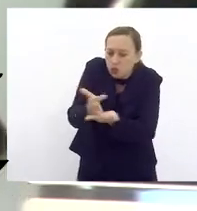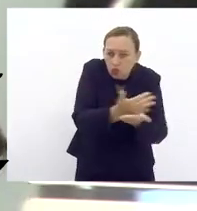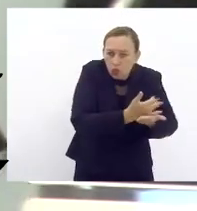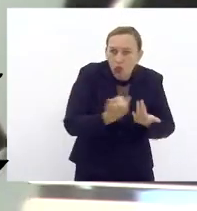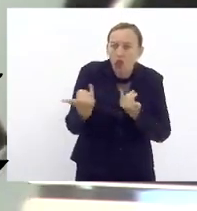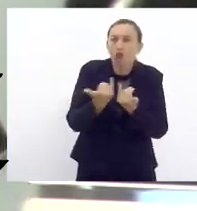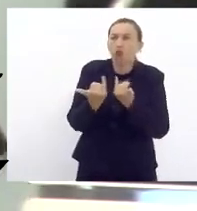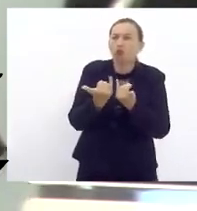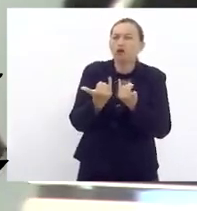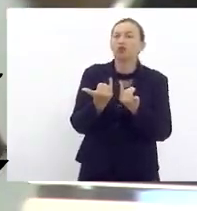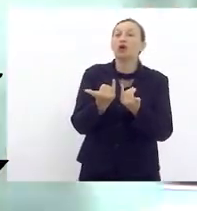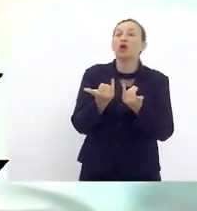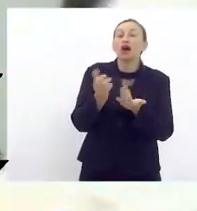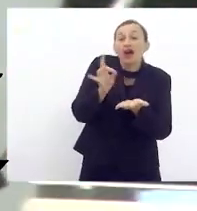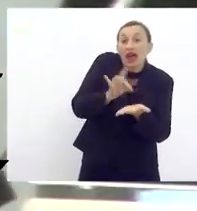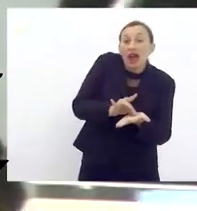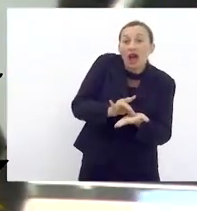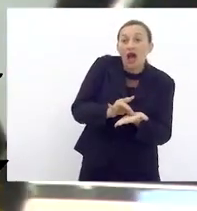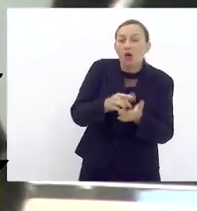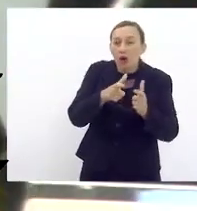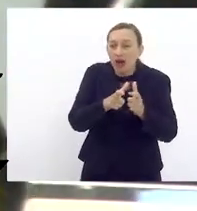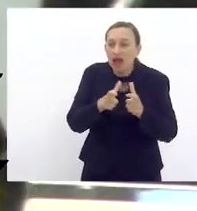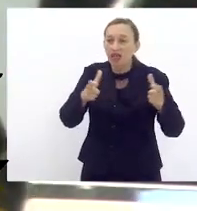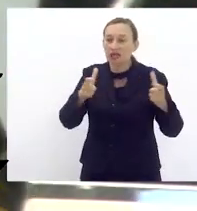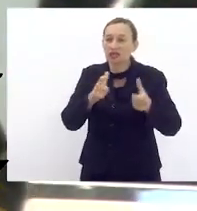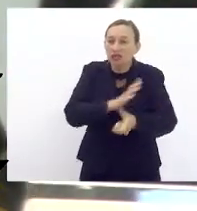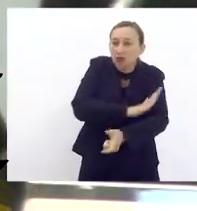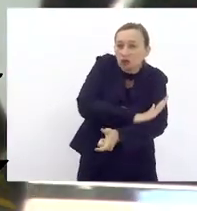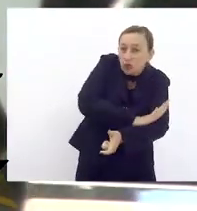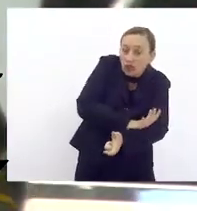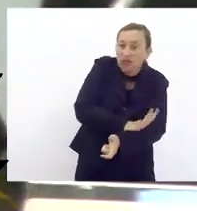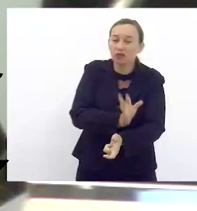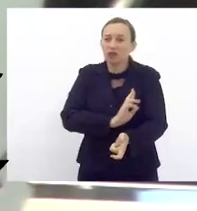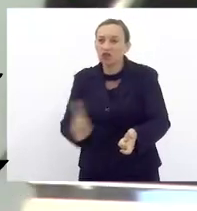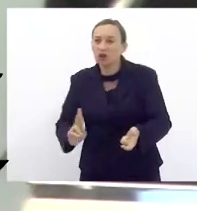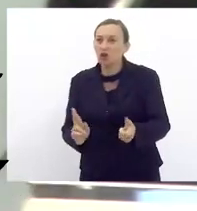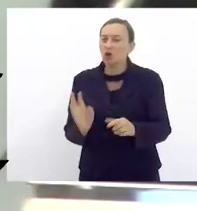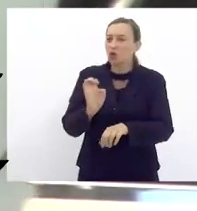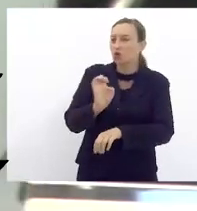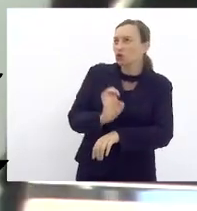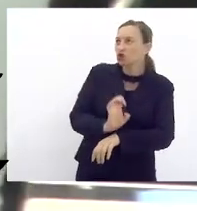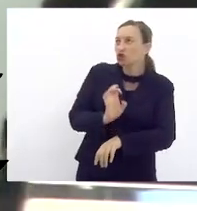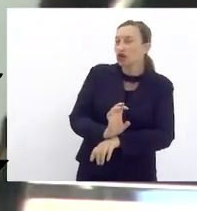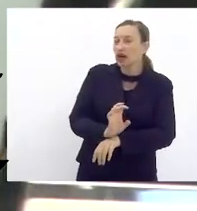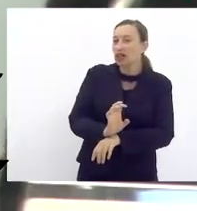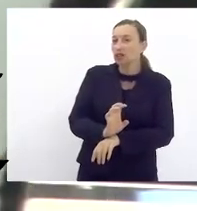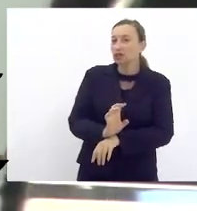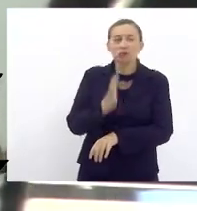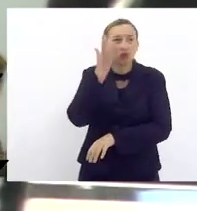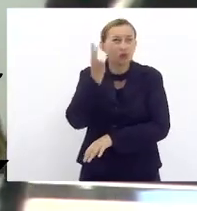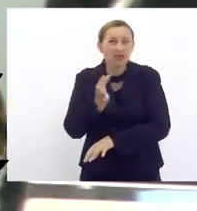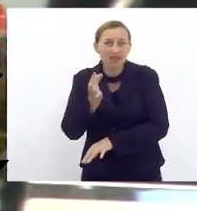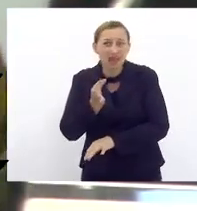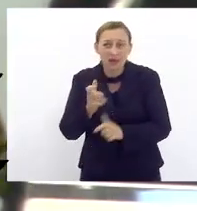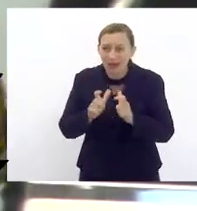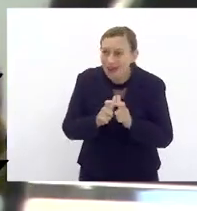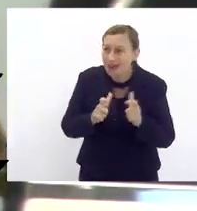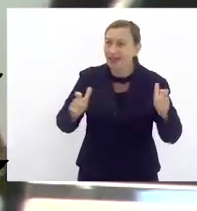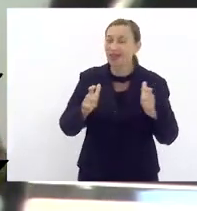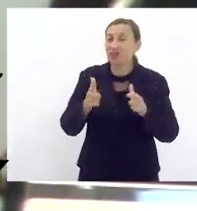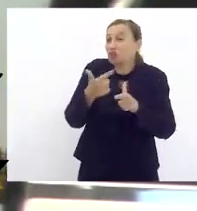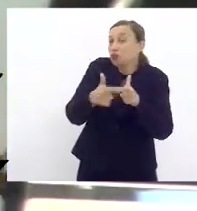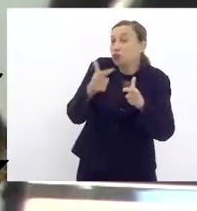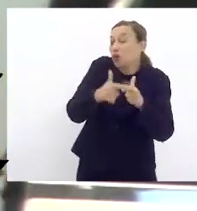real do que é a demanda do racismo religioso porque o Estado está muito confortável porque ele não sabe o tamanho real e vai criando